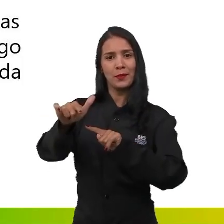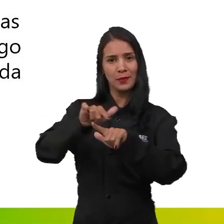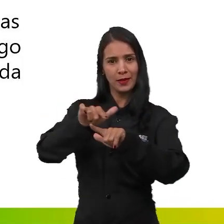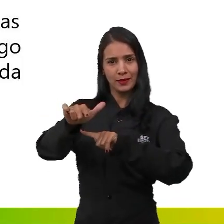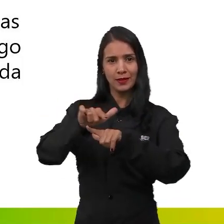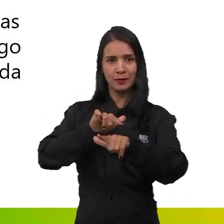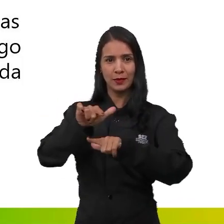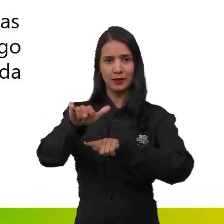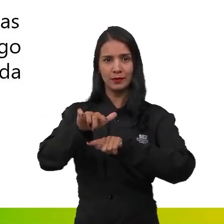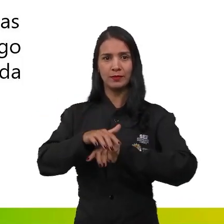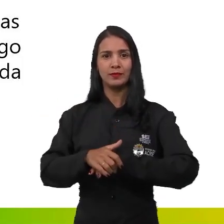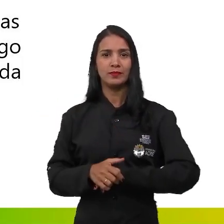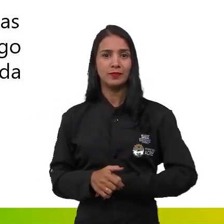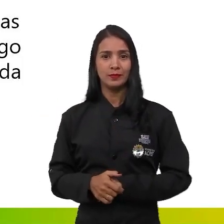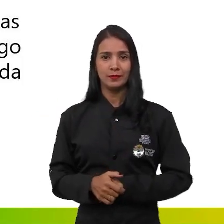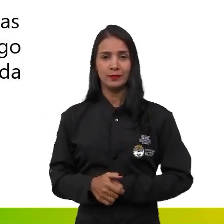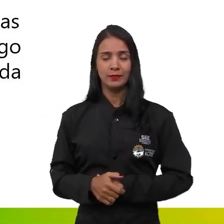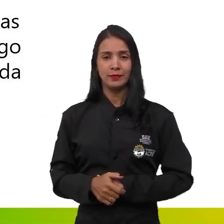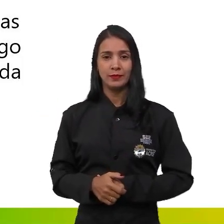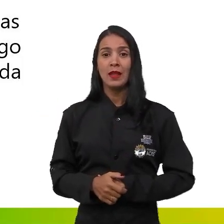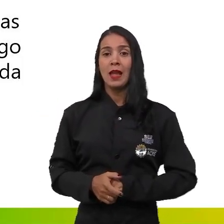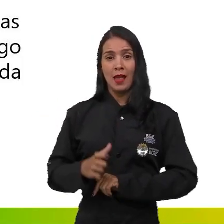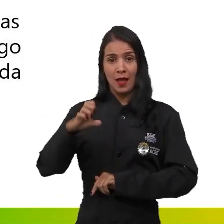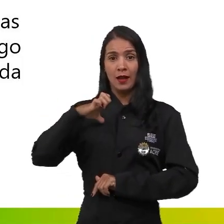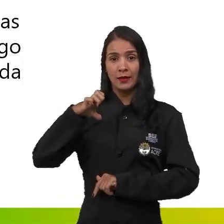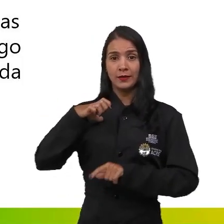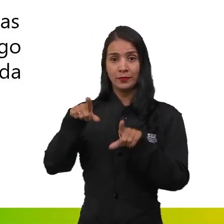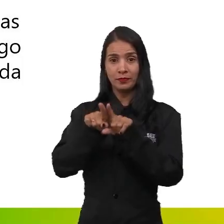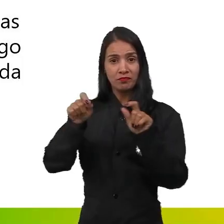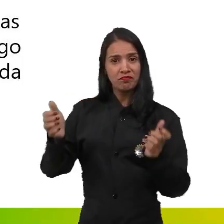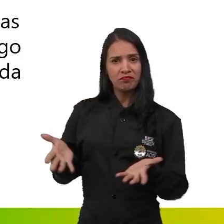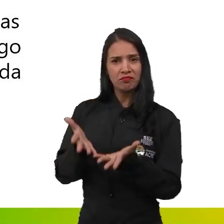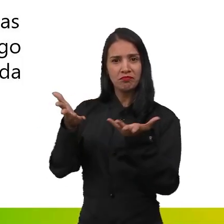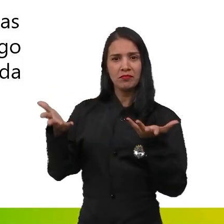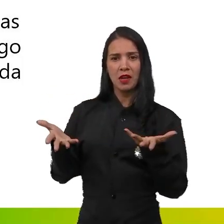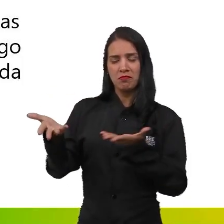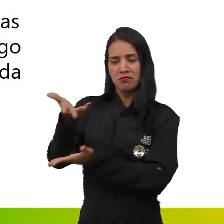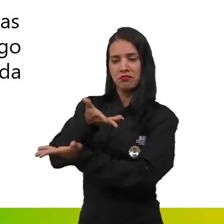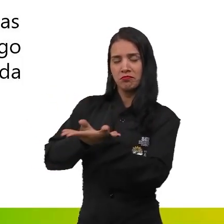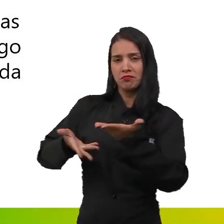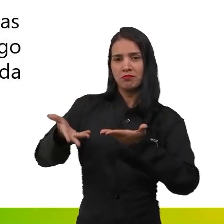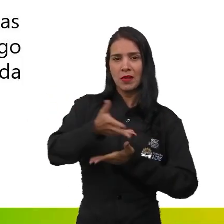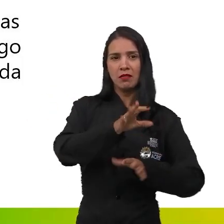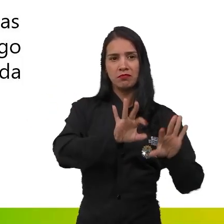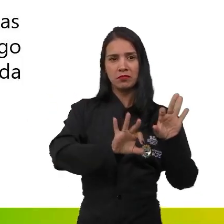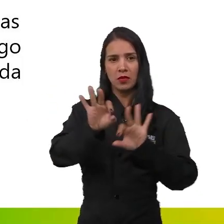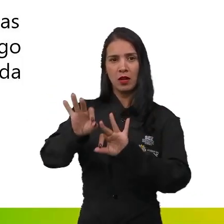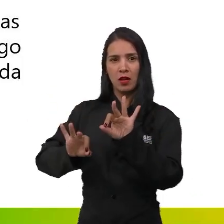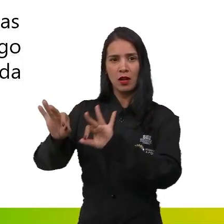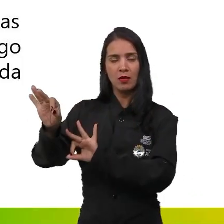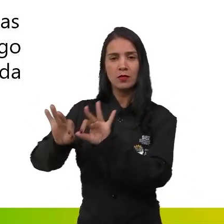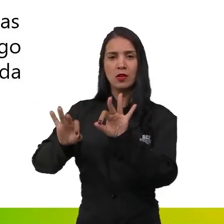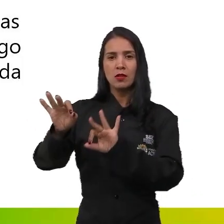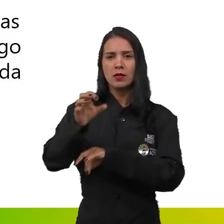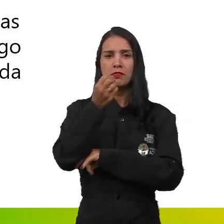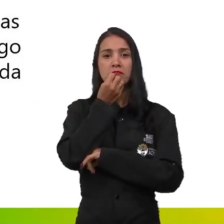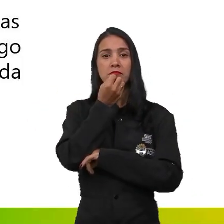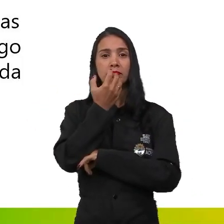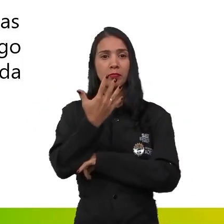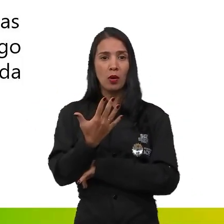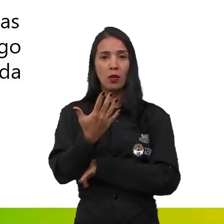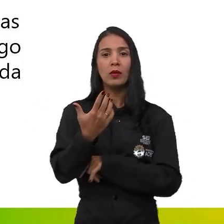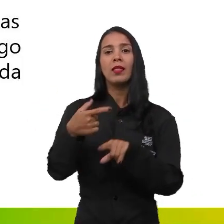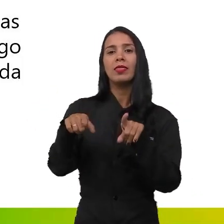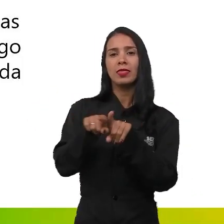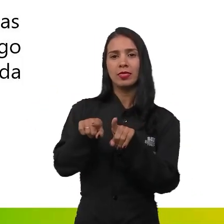colaborador. Além disso, ela estimula o clima organizacional harmonioso, inibe